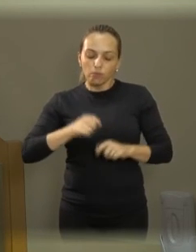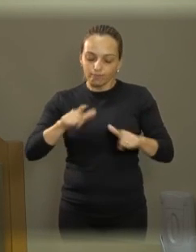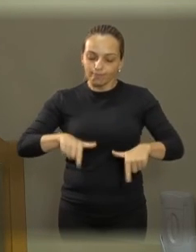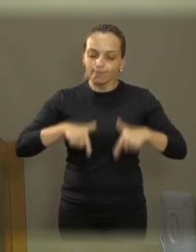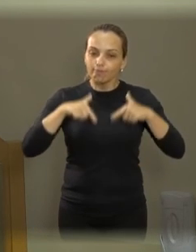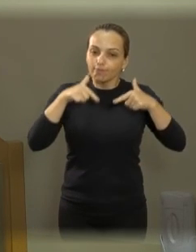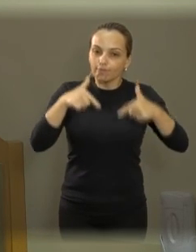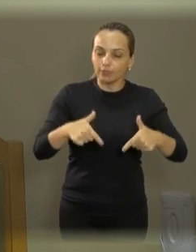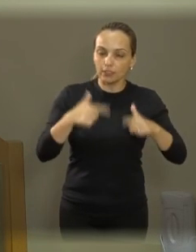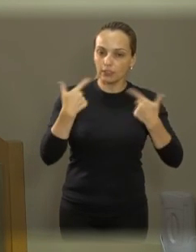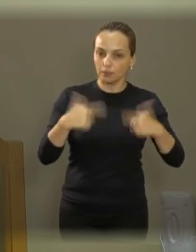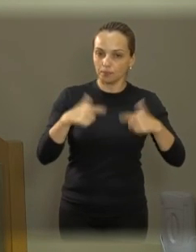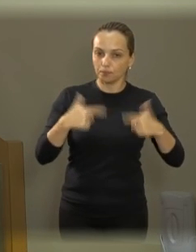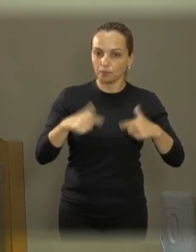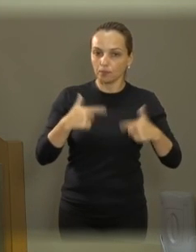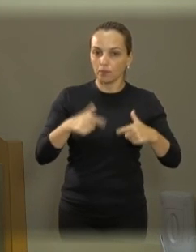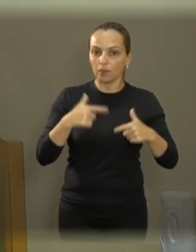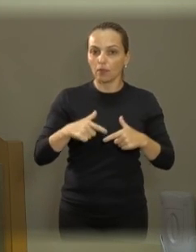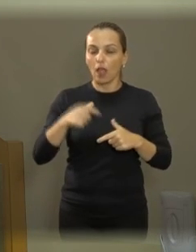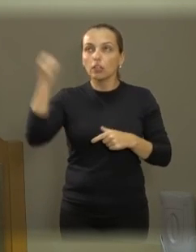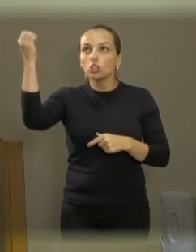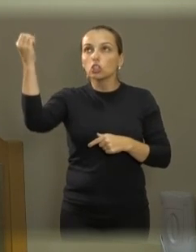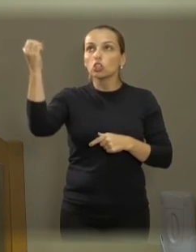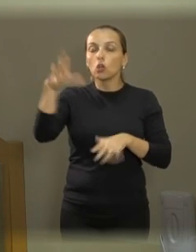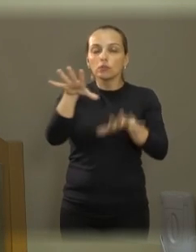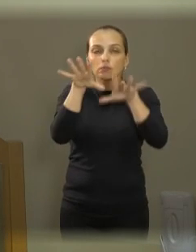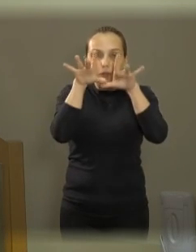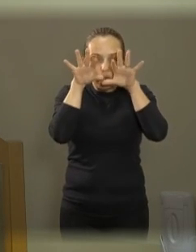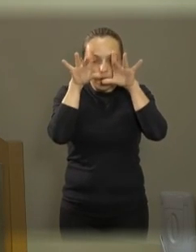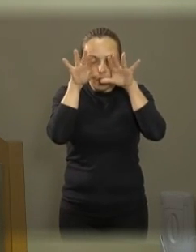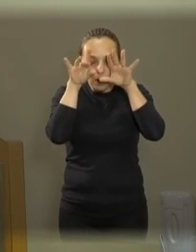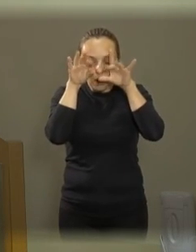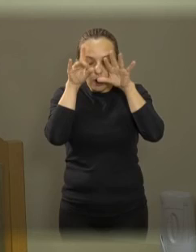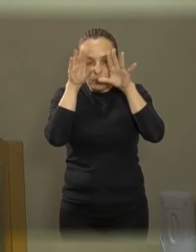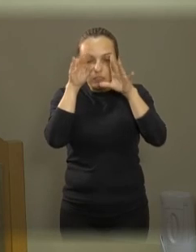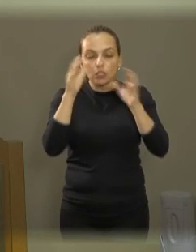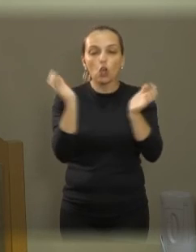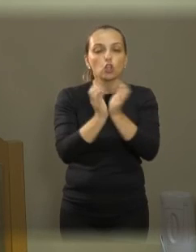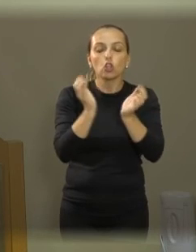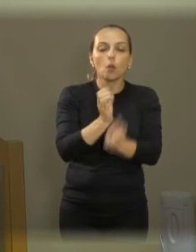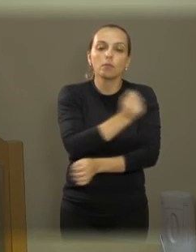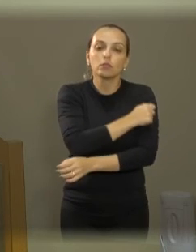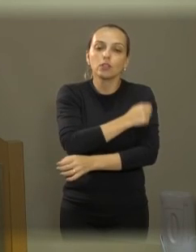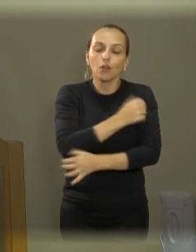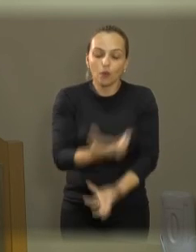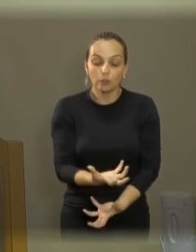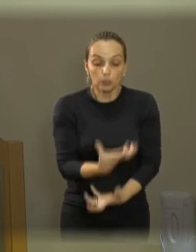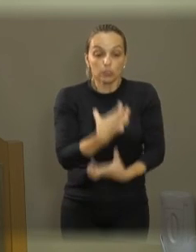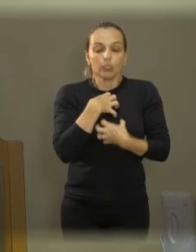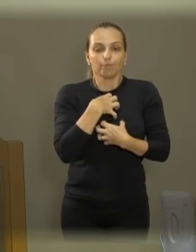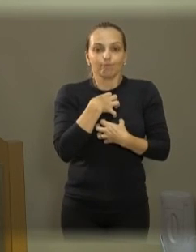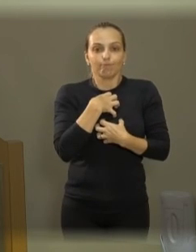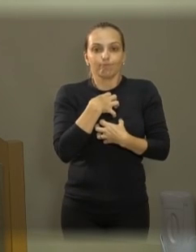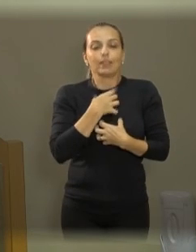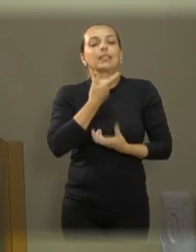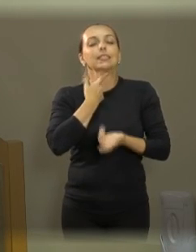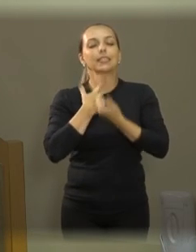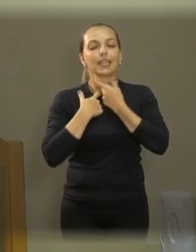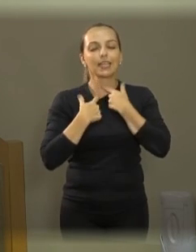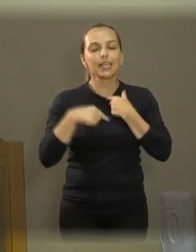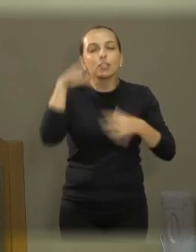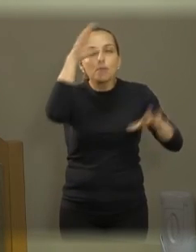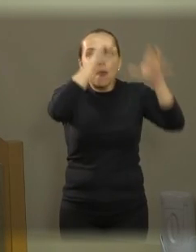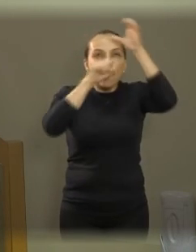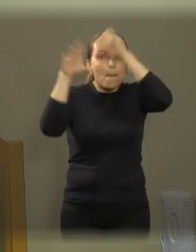deles emana brilha no olhar de cada aluno. A turma toda se sente tocada, desejosa de aprender,